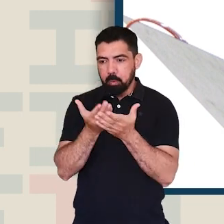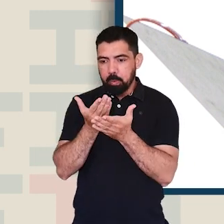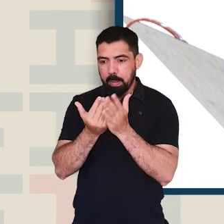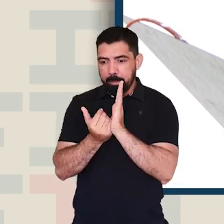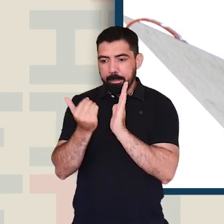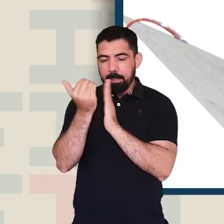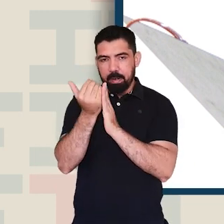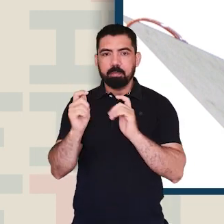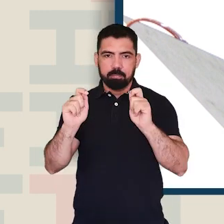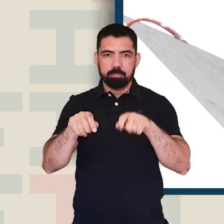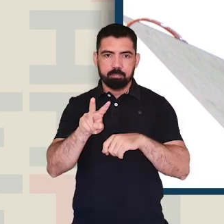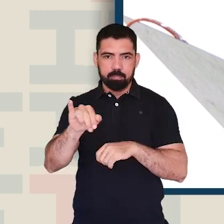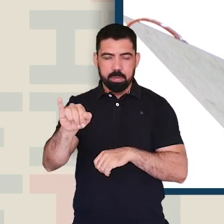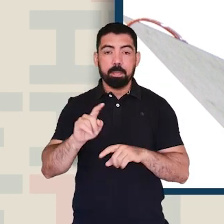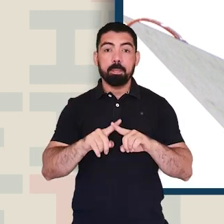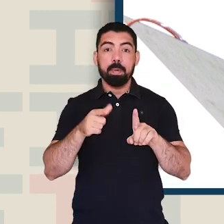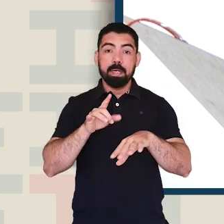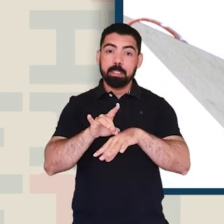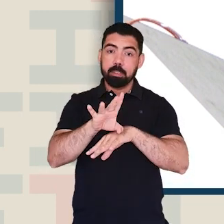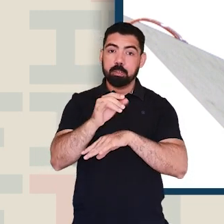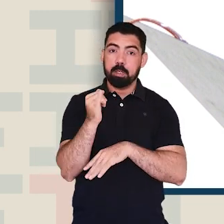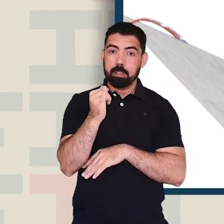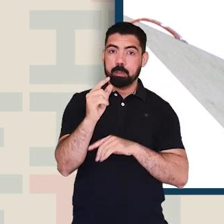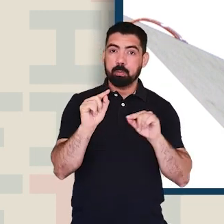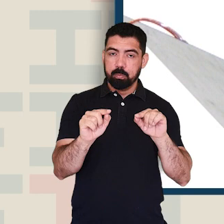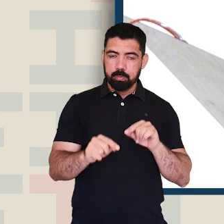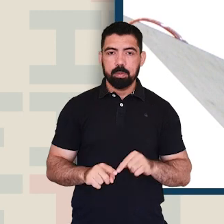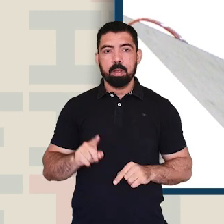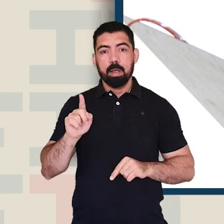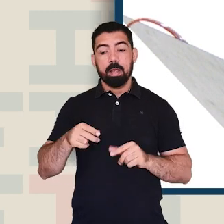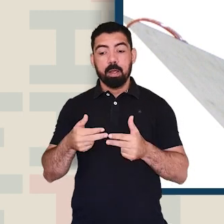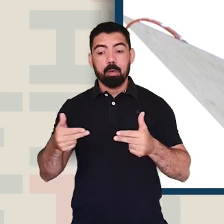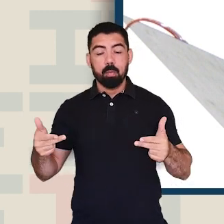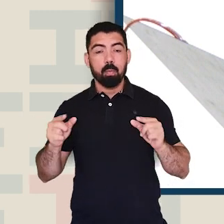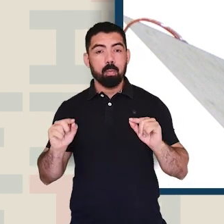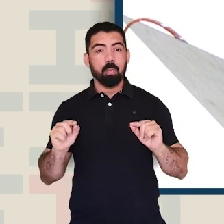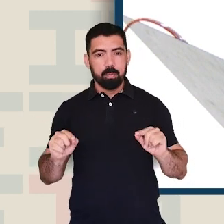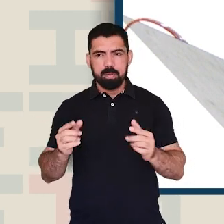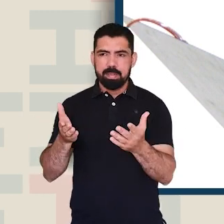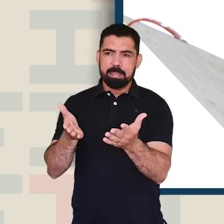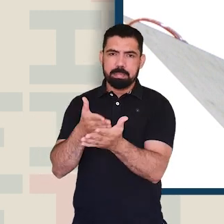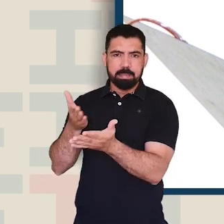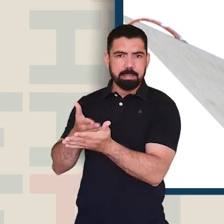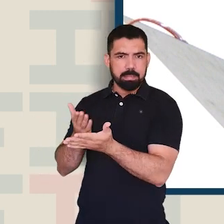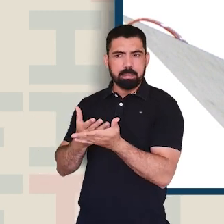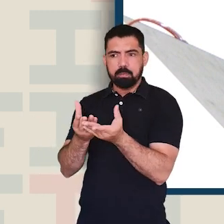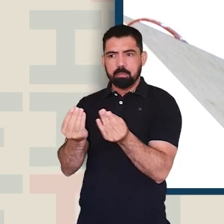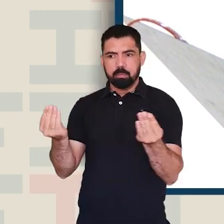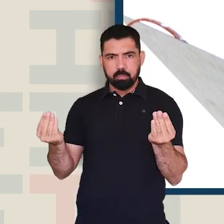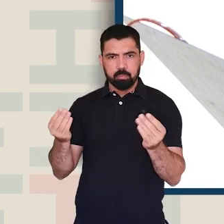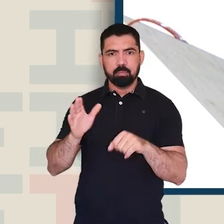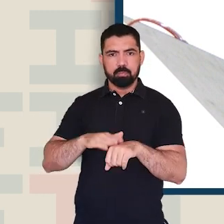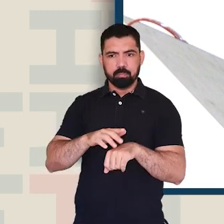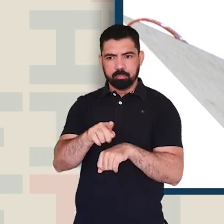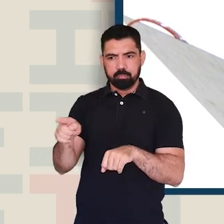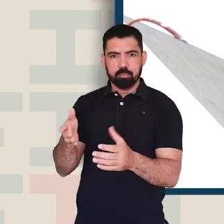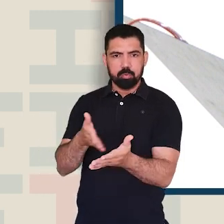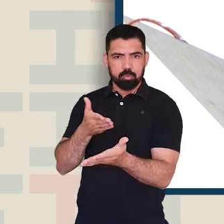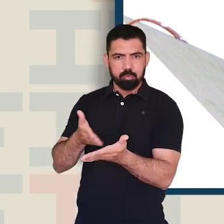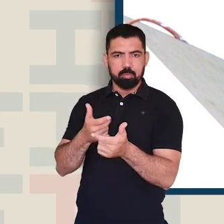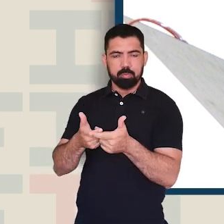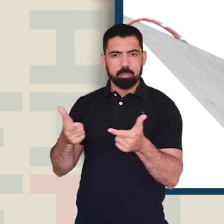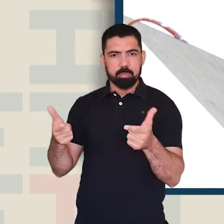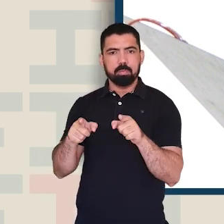os modos gregos. Agora, eu lhe digo que isso é uma coisa tem muito livro, tem uma certa,